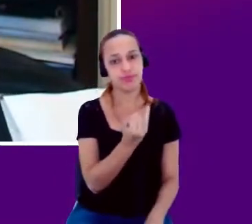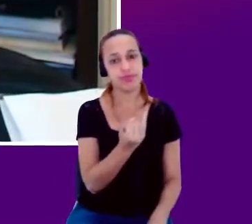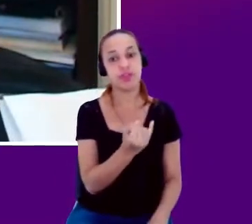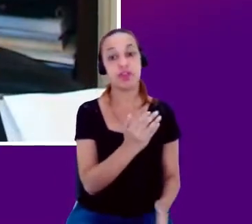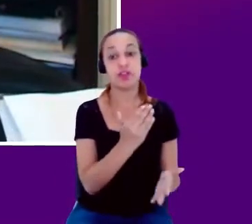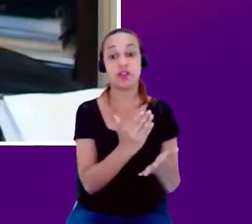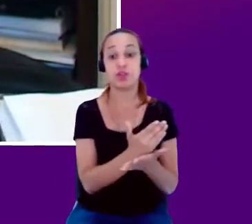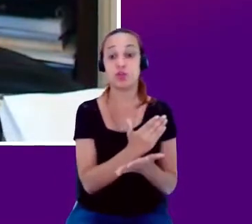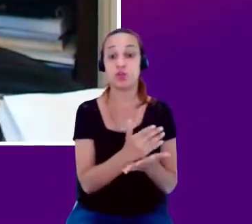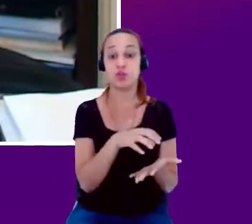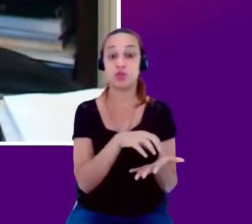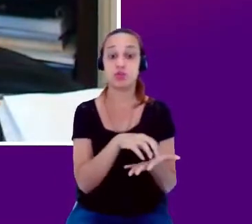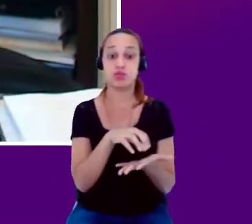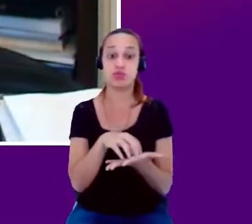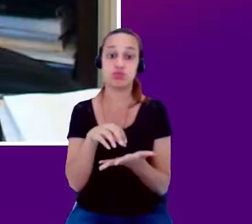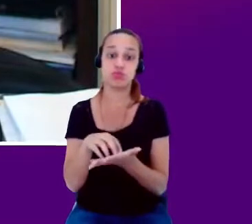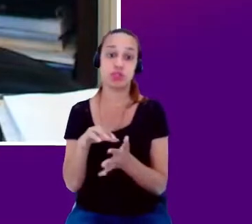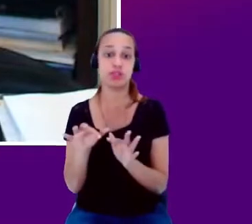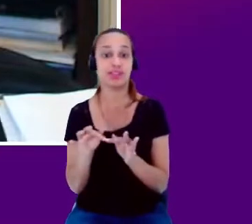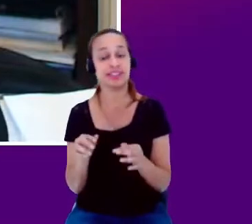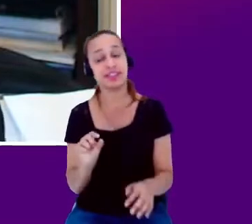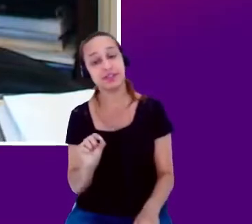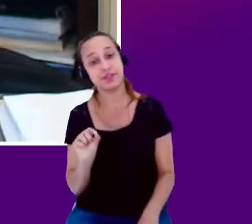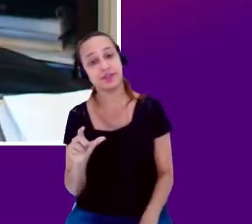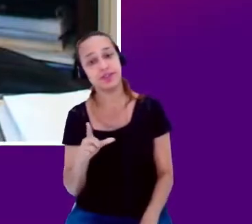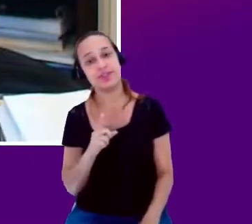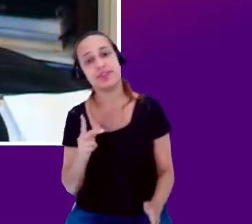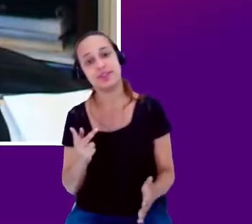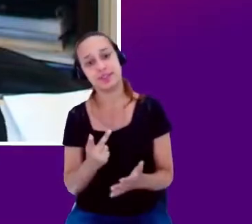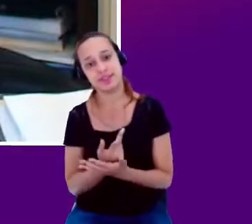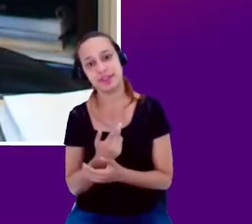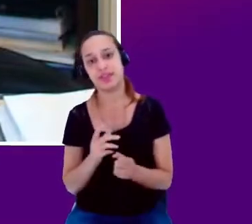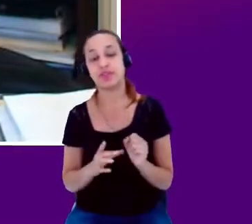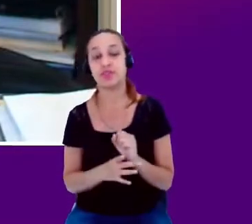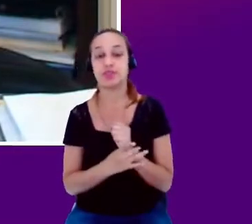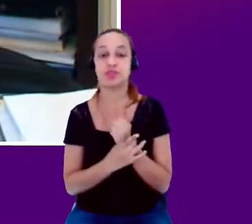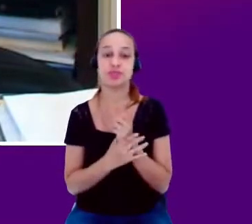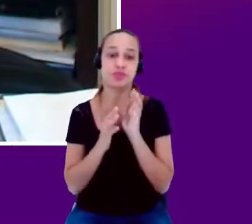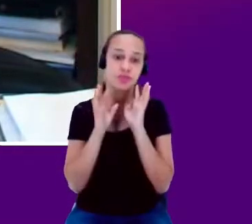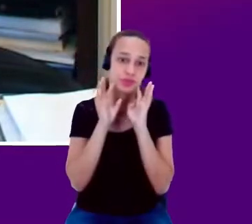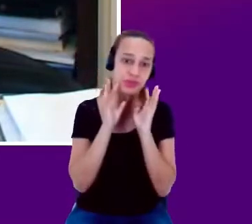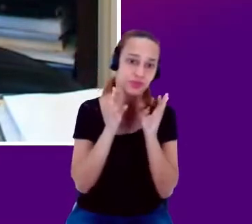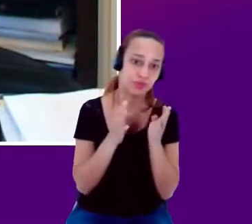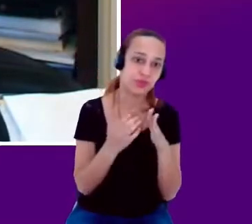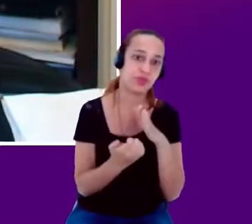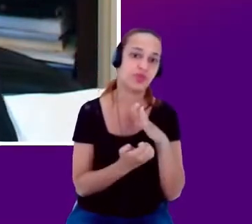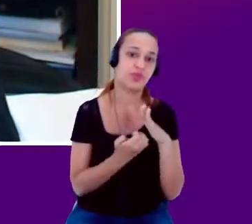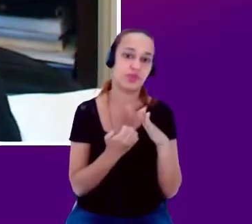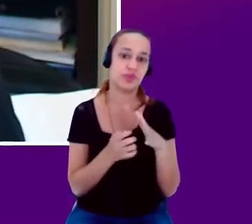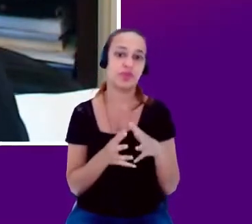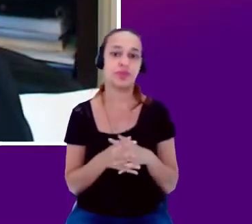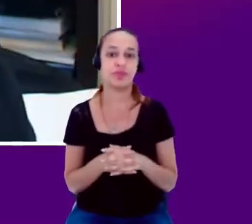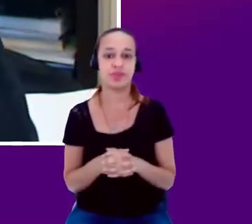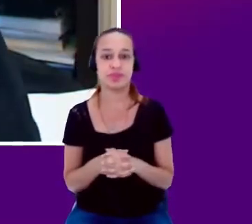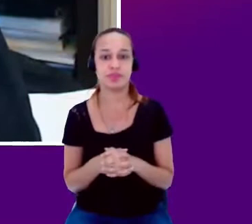setores delicados como esses, né? Seguros, previdência complementar